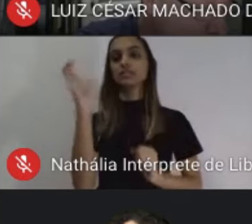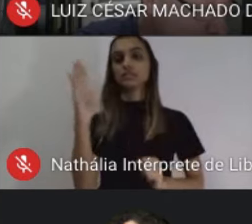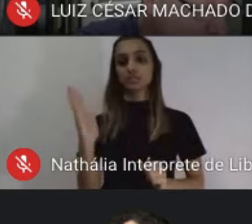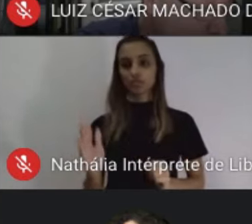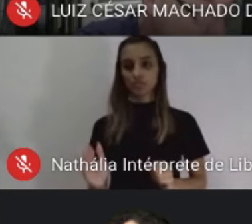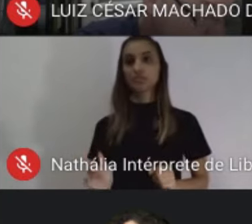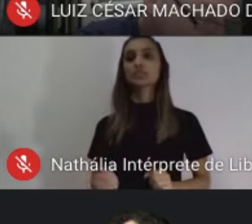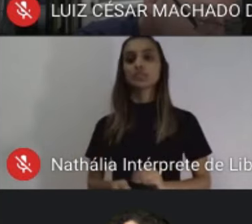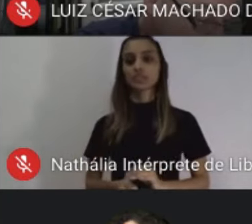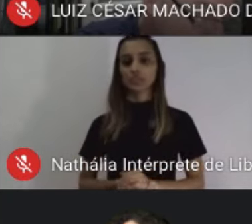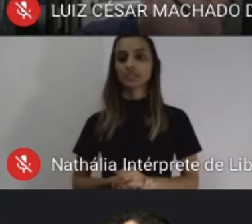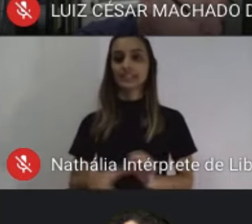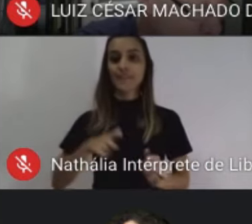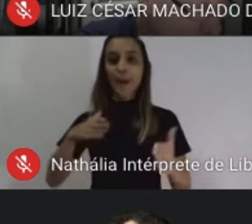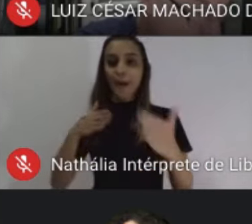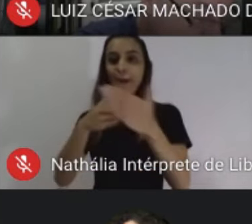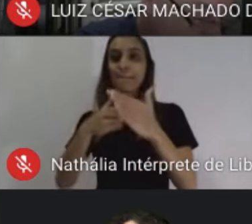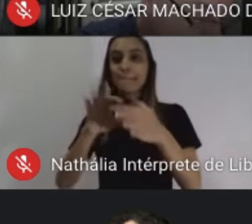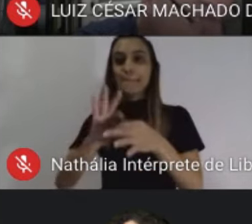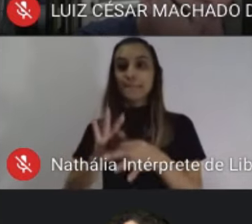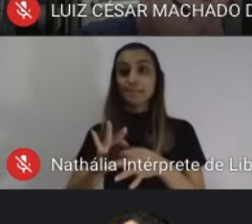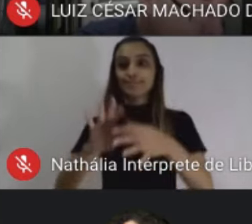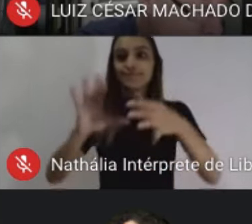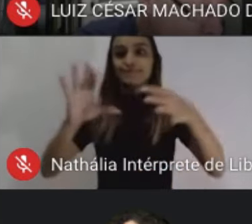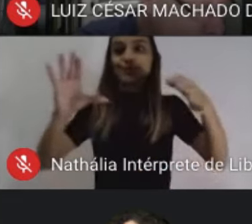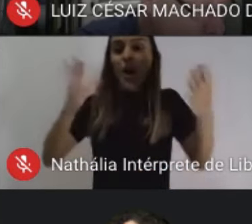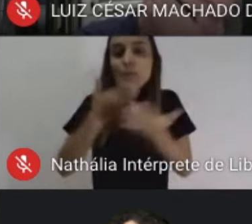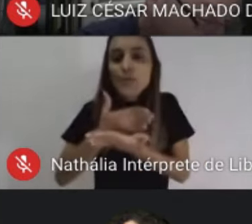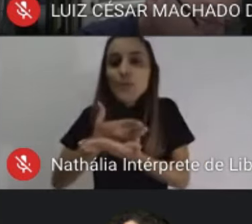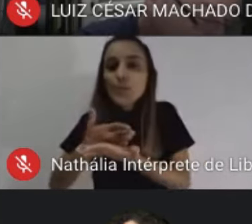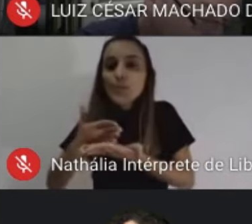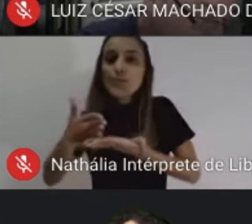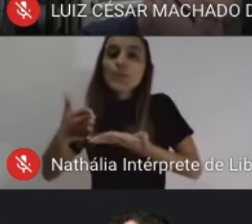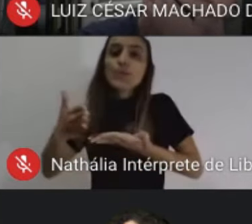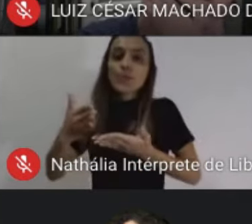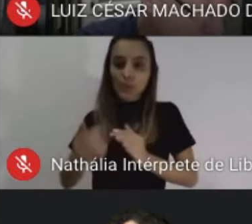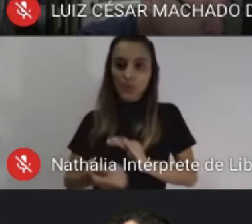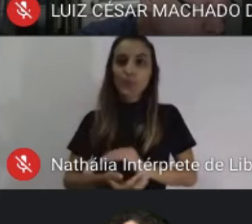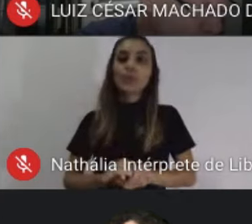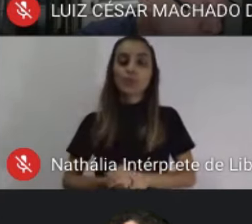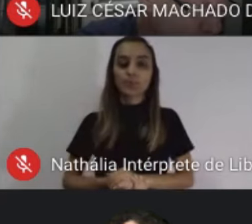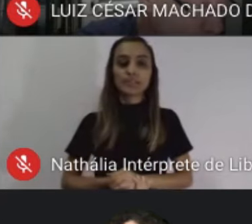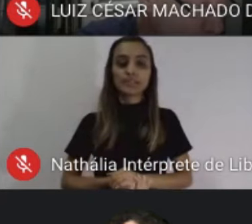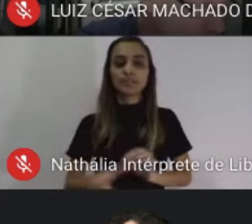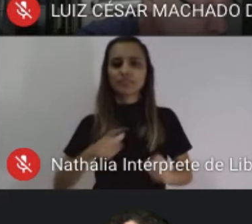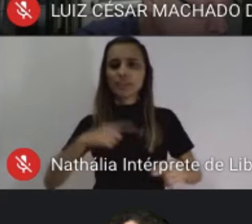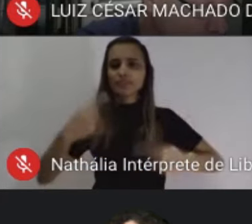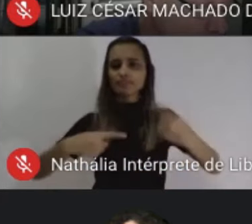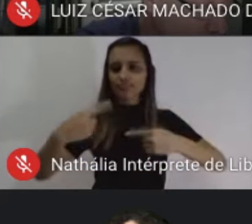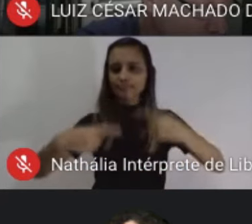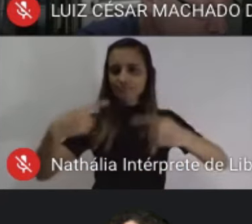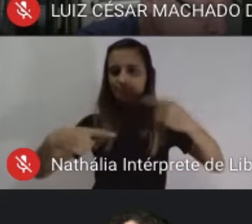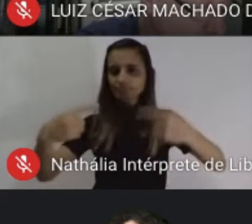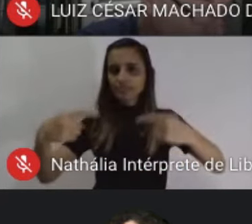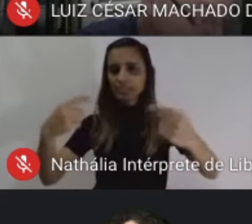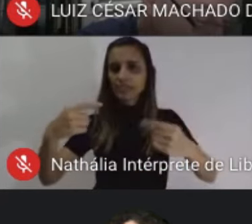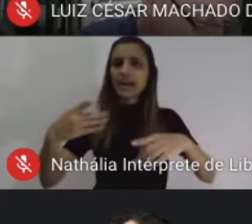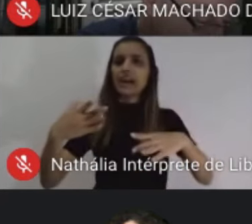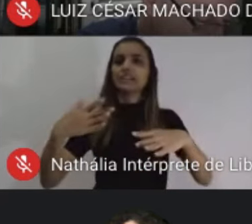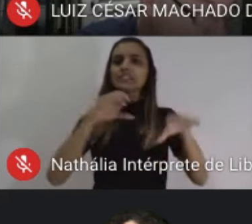Ali é uma ruptura, porque a partir dali. Já em debate com a Escola Superior de Guerra, que vai se formando, e